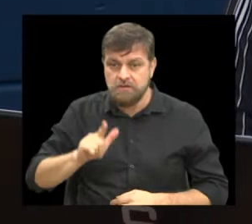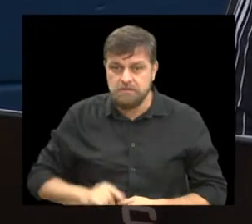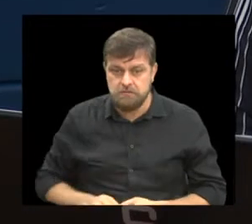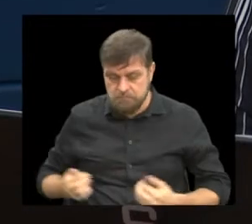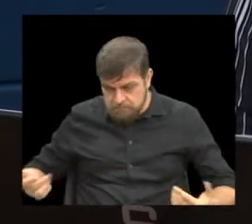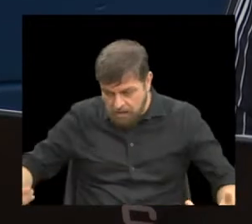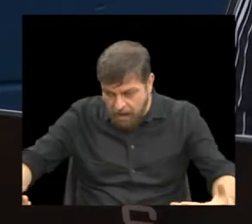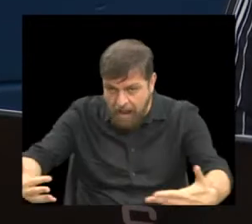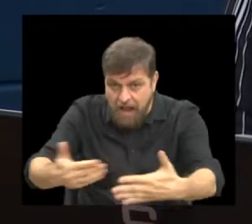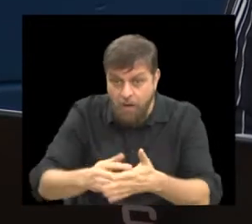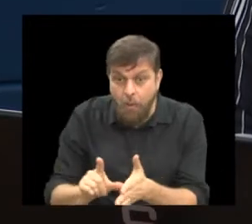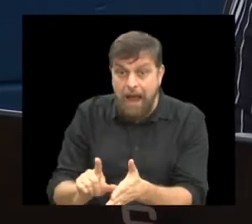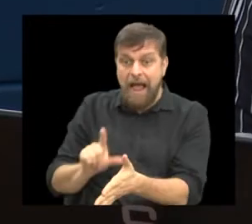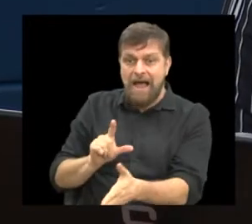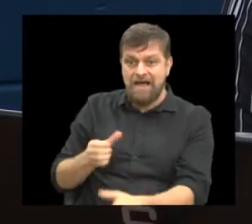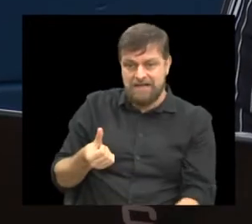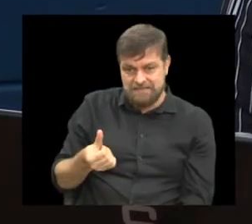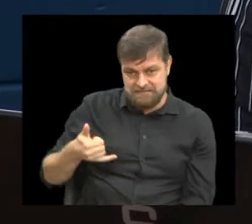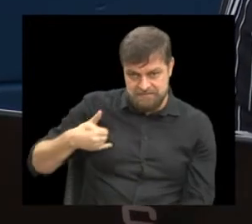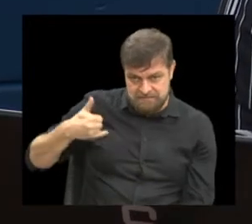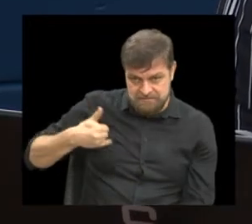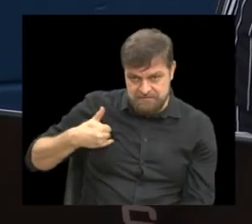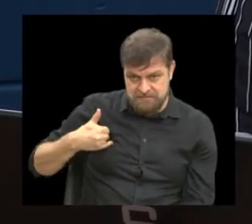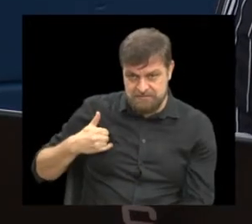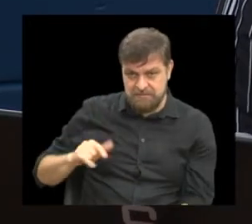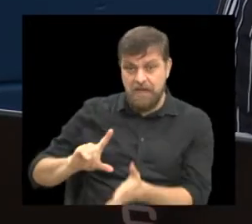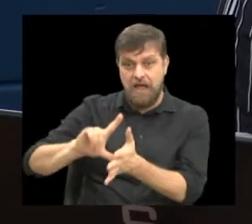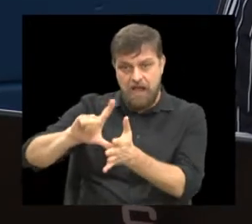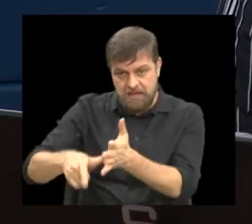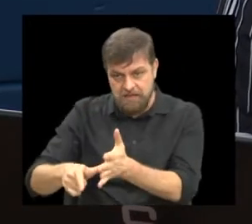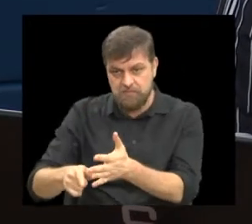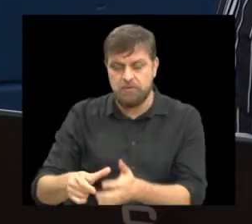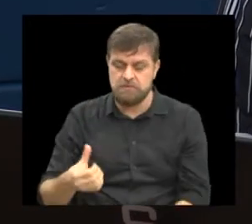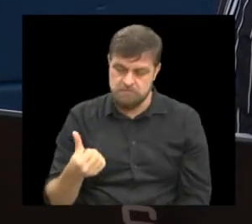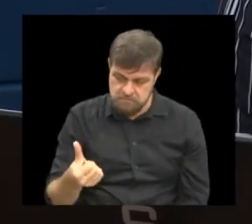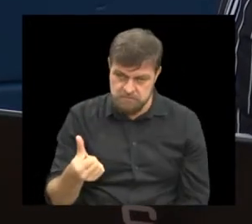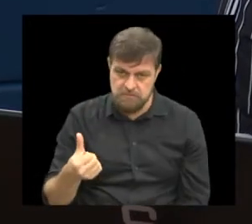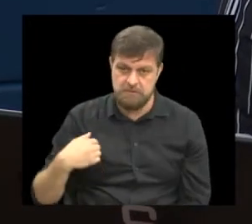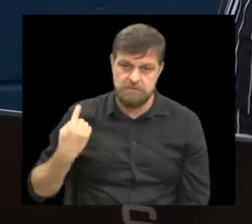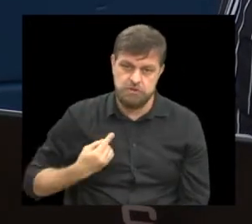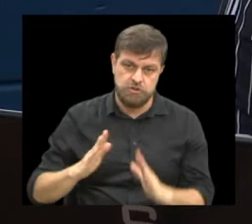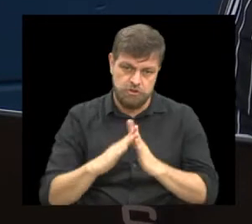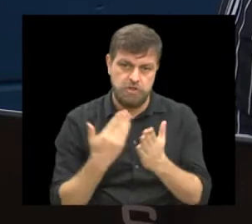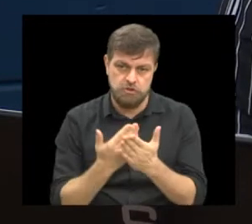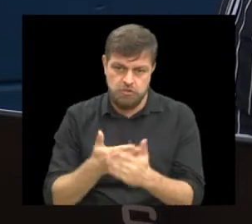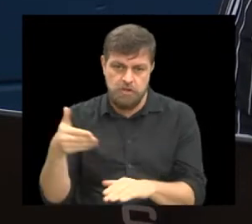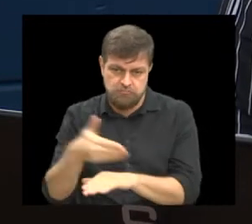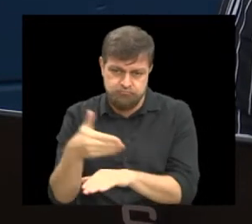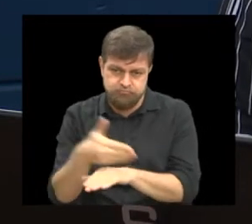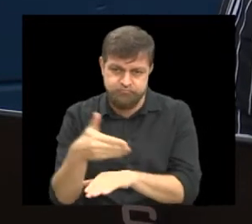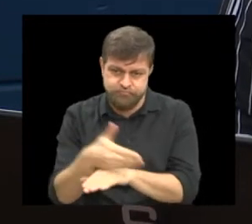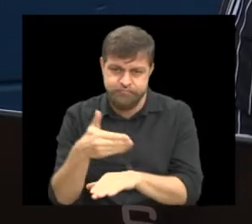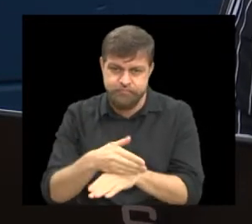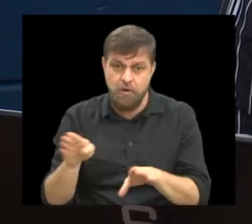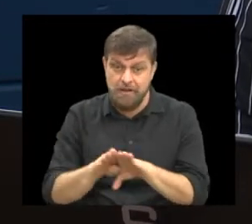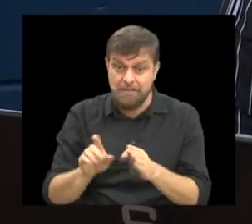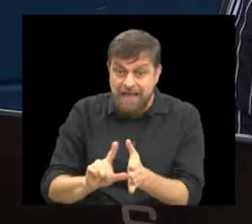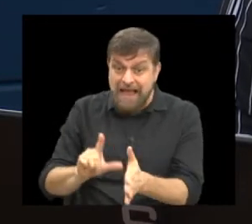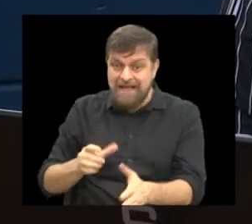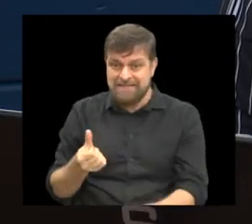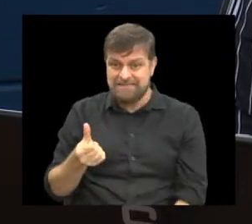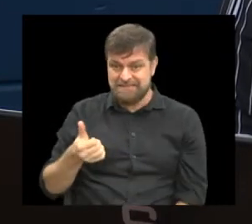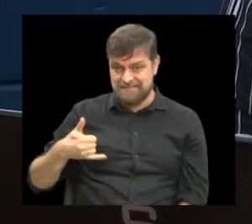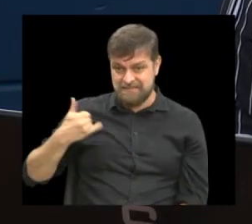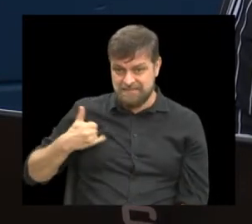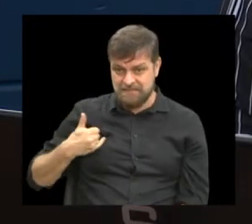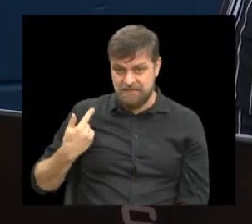essas crianças antecedentes aos 6 anos, e aí sim, a partir dos 6 a gente põe para a idade escolar, e esses que antecedem é um programa